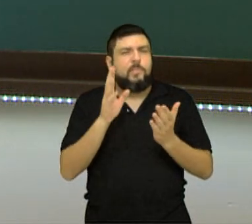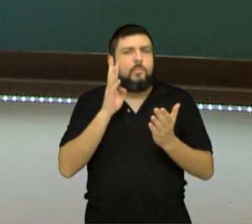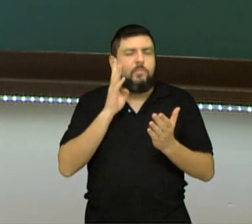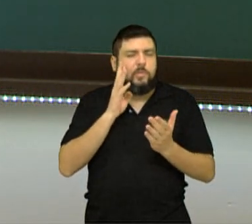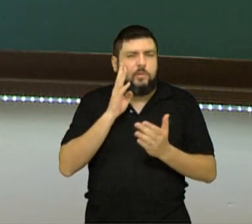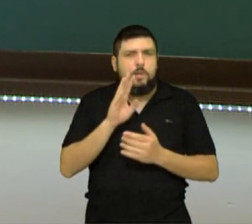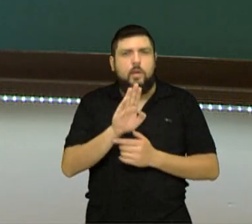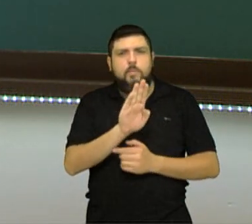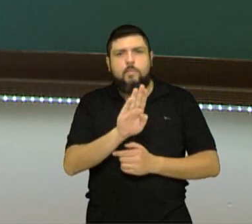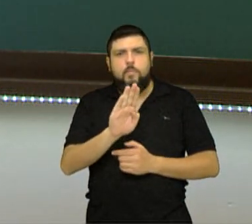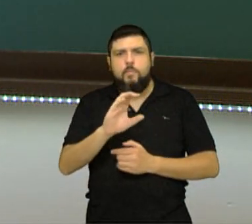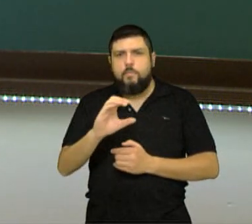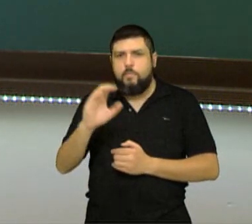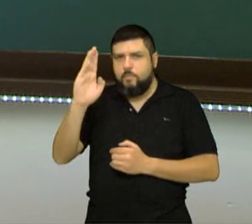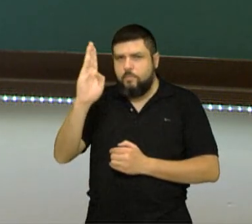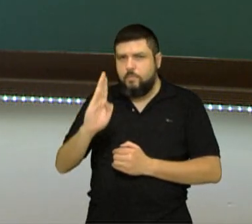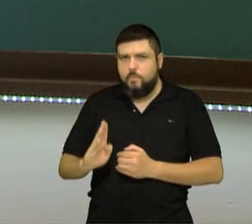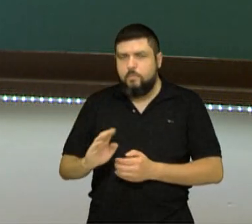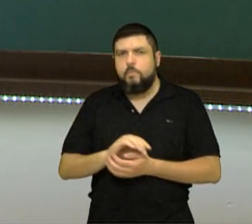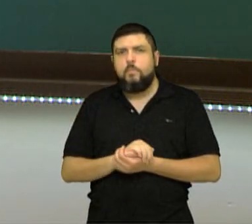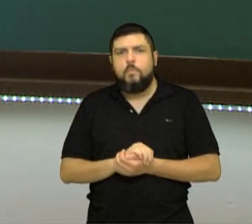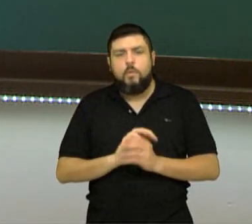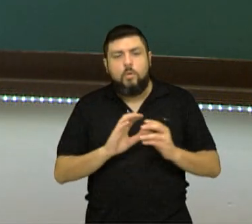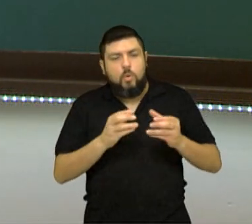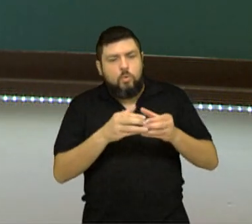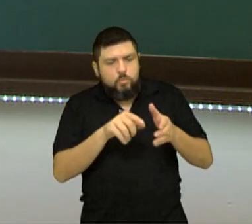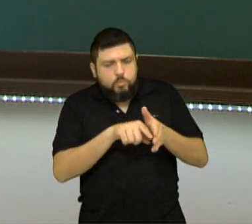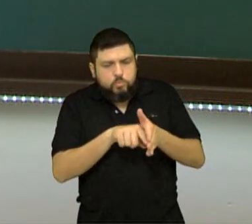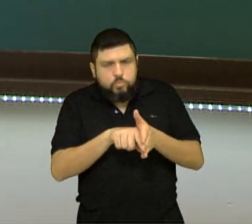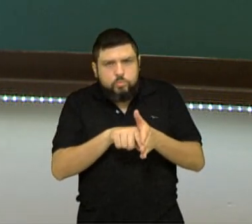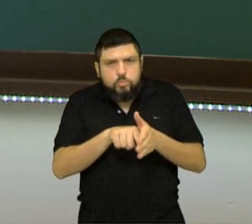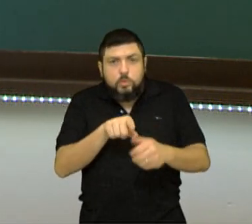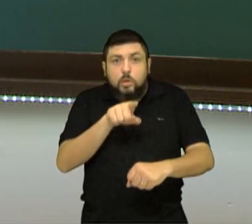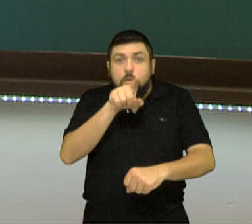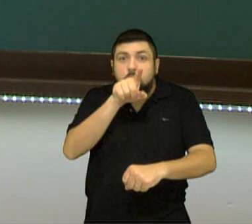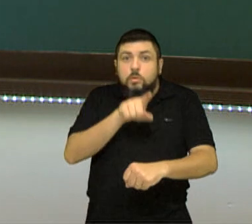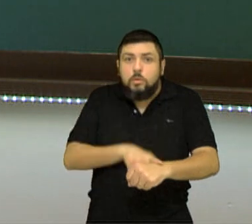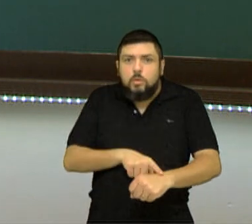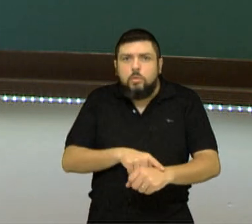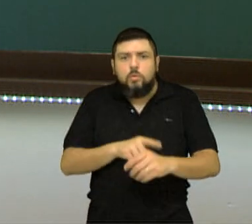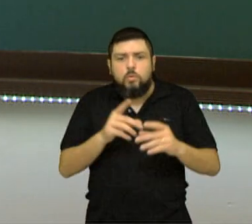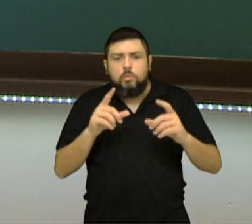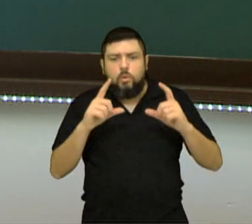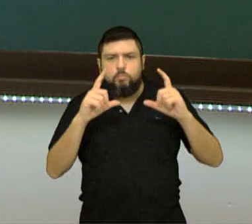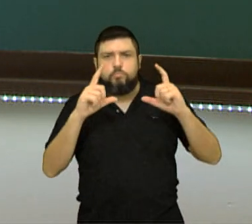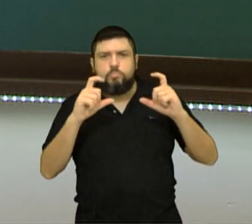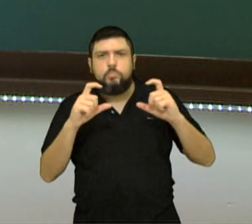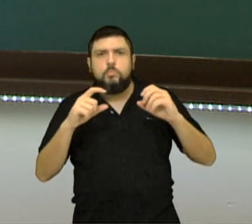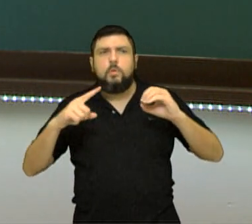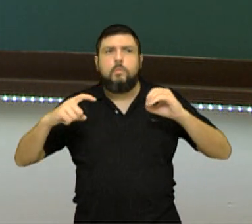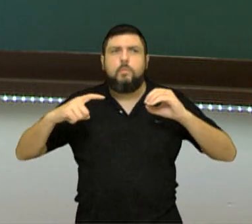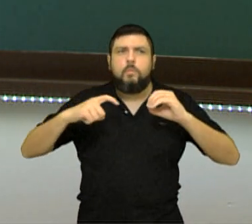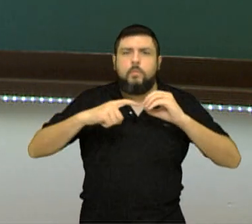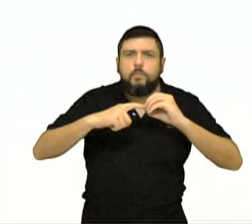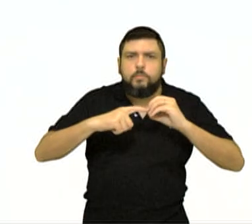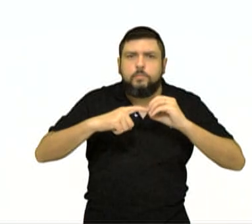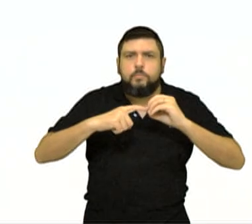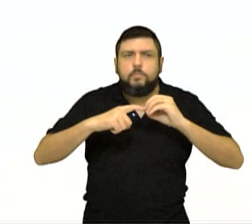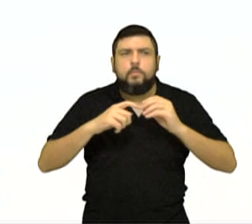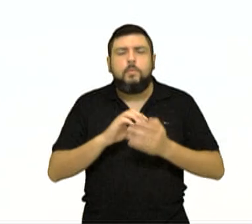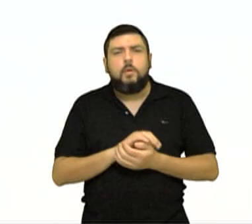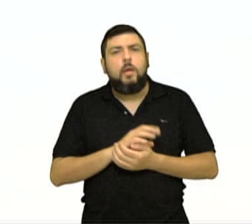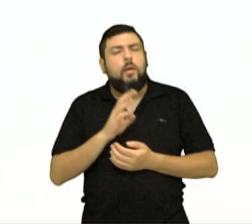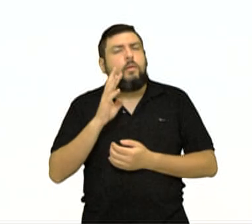que traz aqui, ó, cientistas capturam o momento da ovulação. Algo assim extremamente bacana, né? Porque